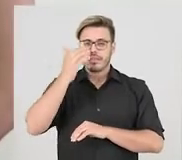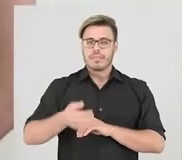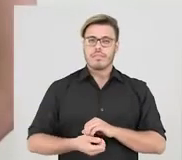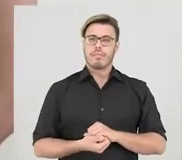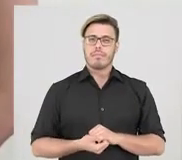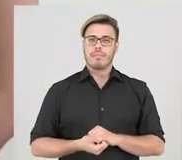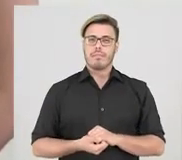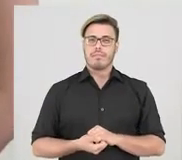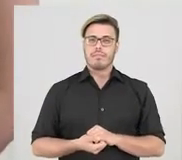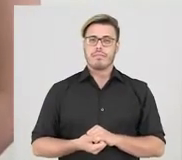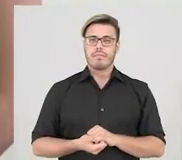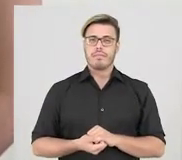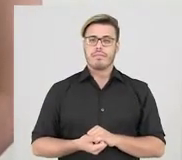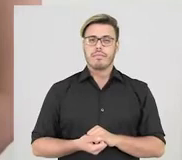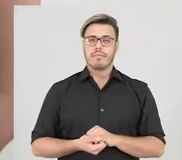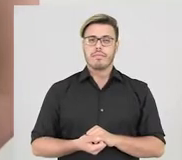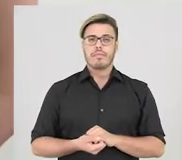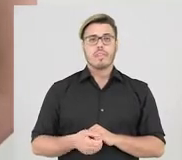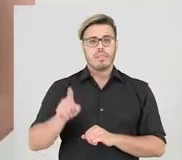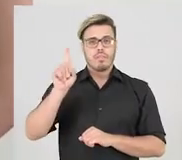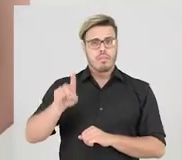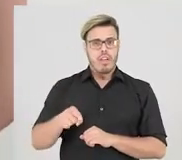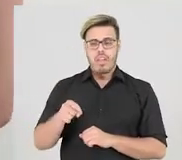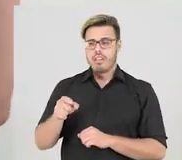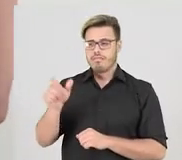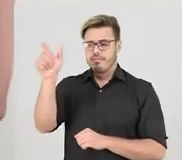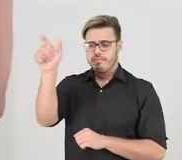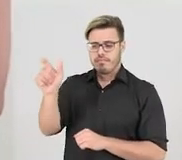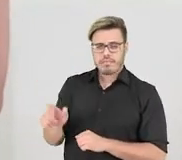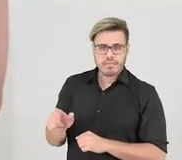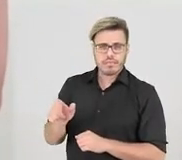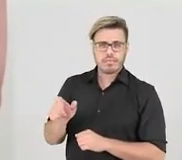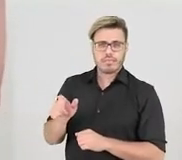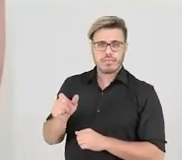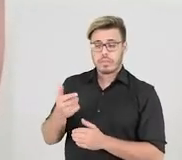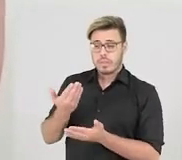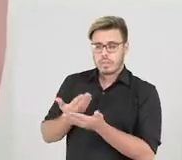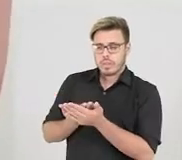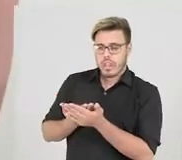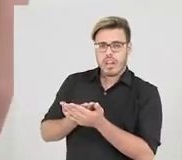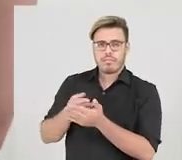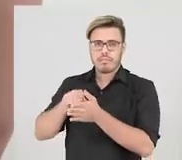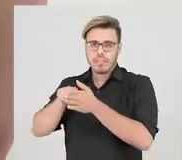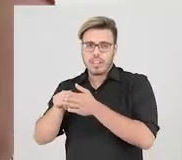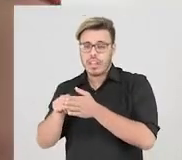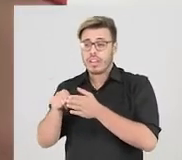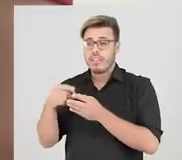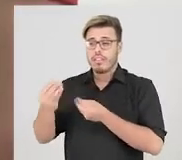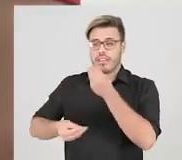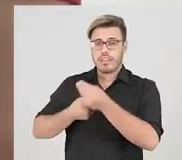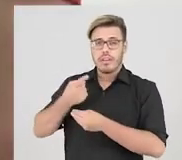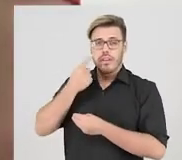final. Ela é o ponto de partida daquilo que precisa ser feito para que esse aluno aprenda.